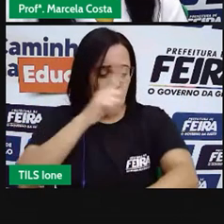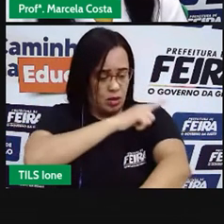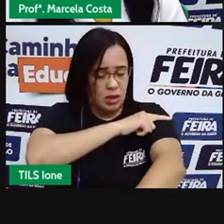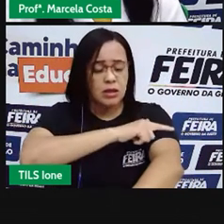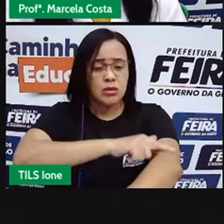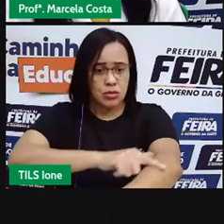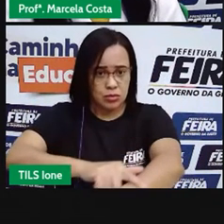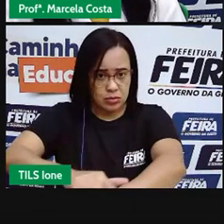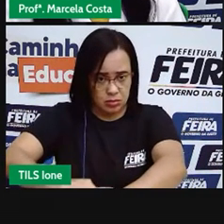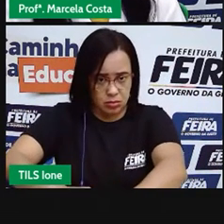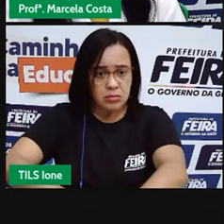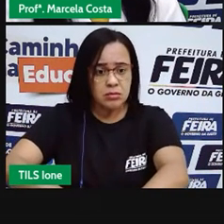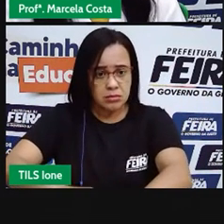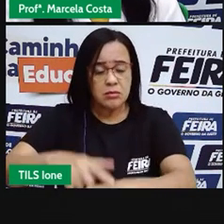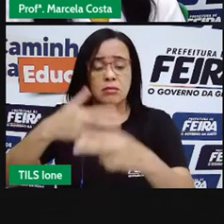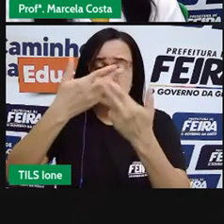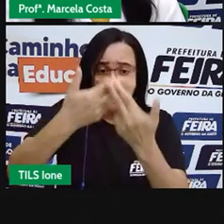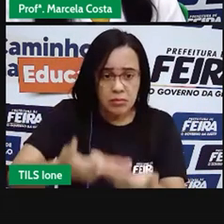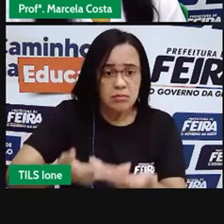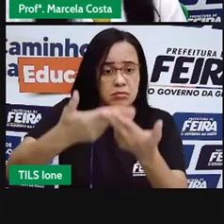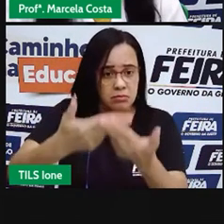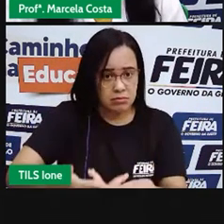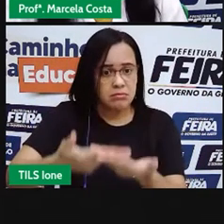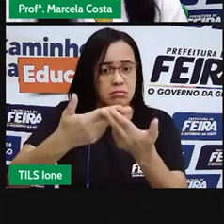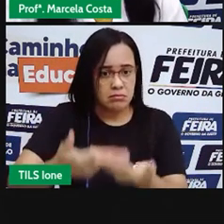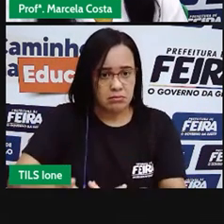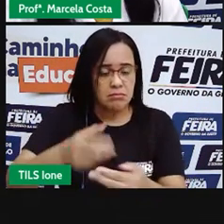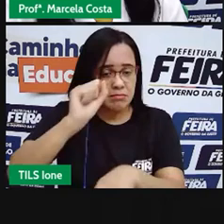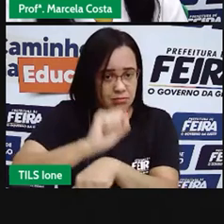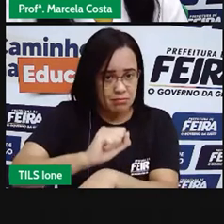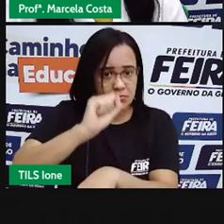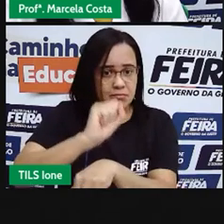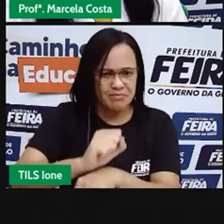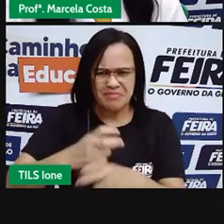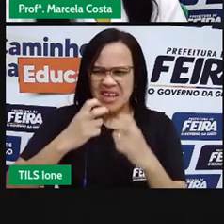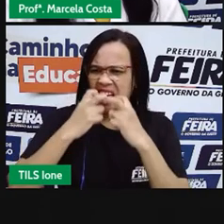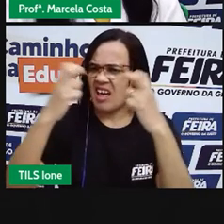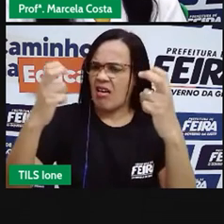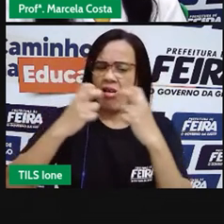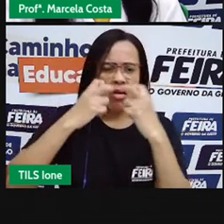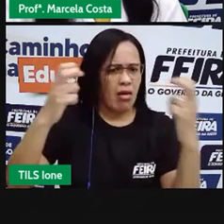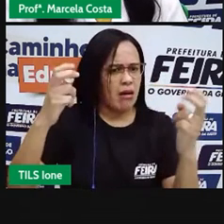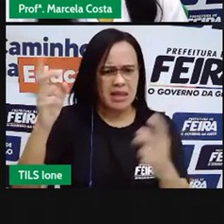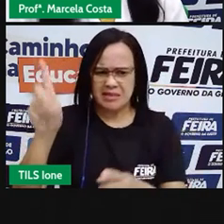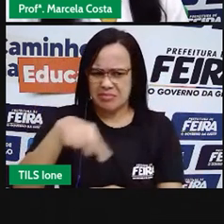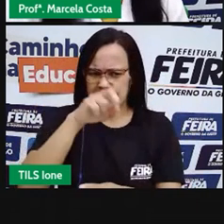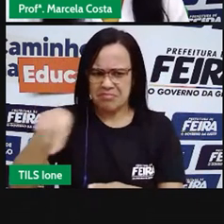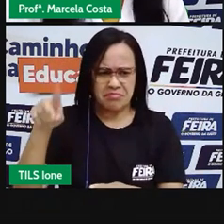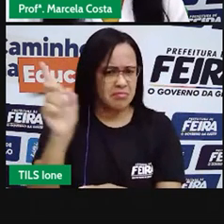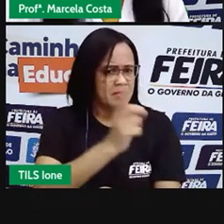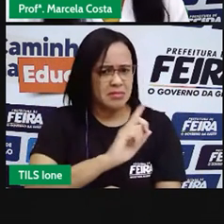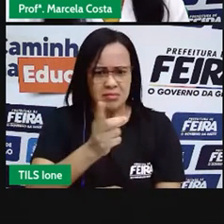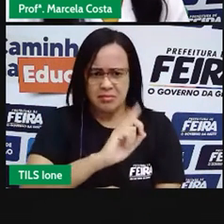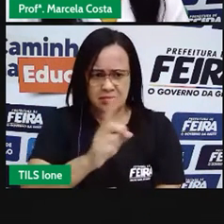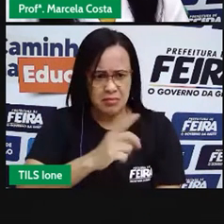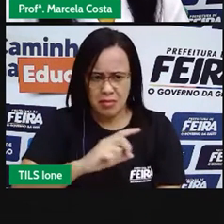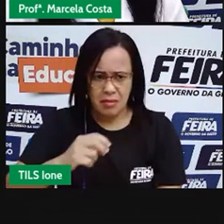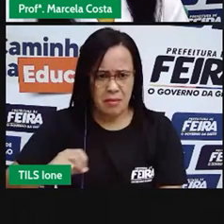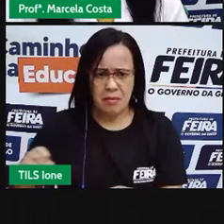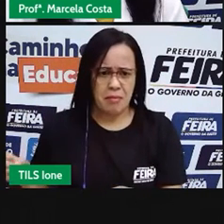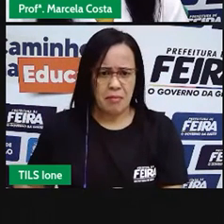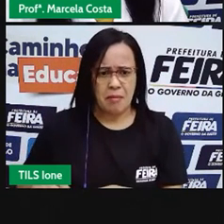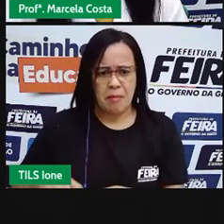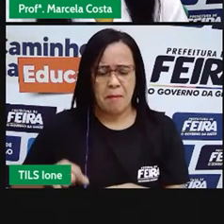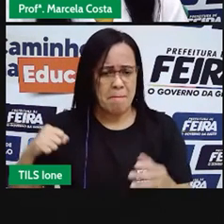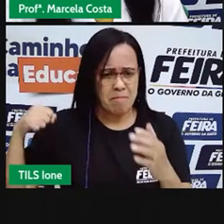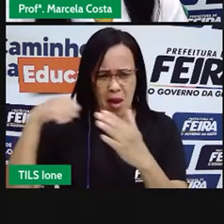Oi filha não tá se não bater